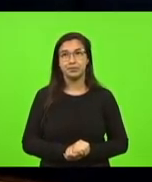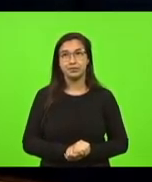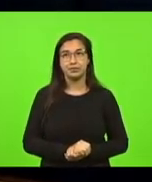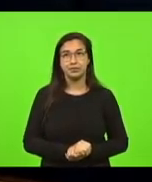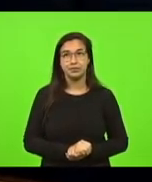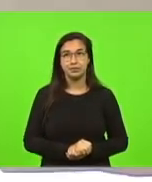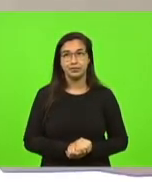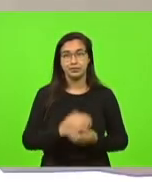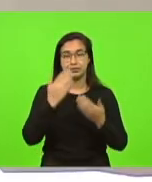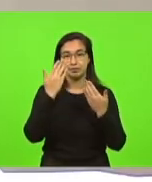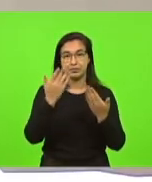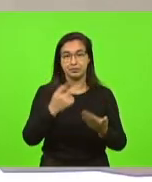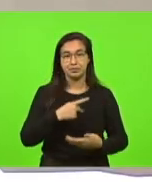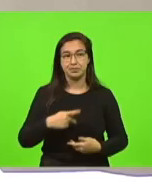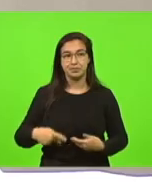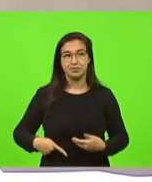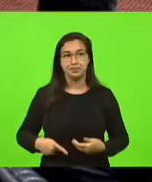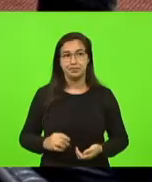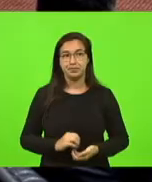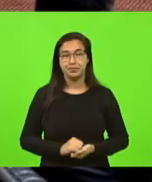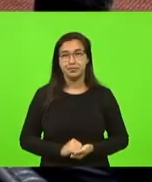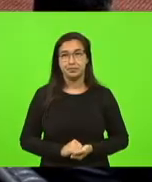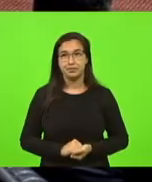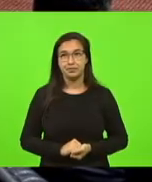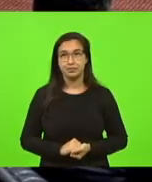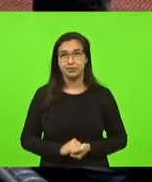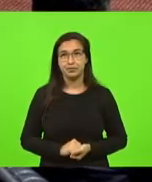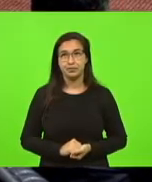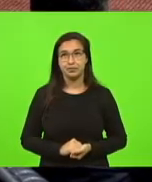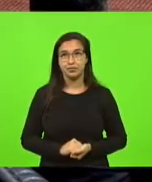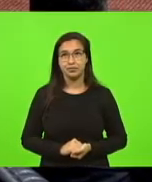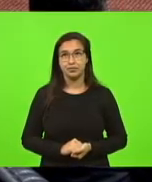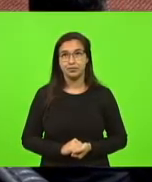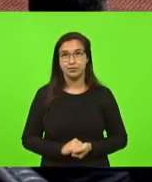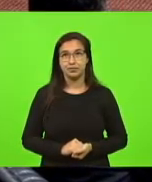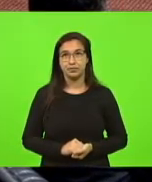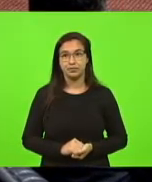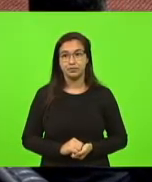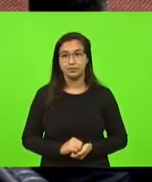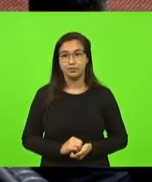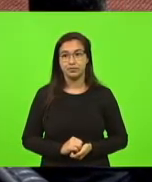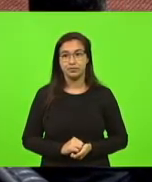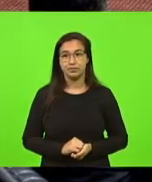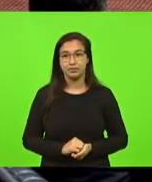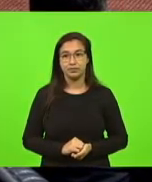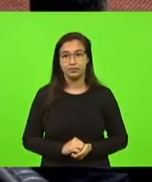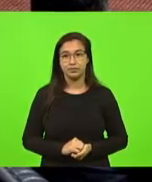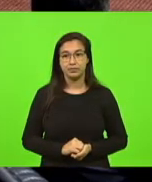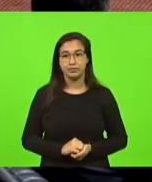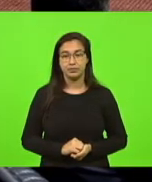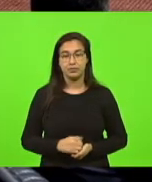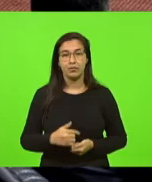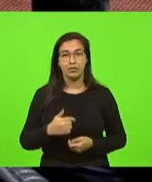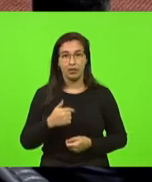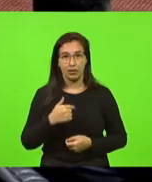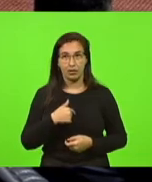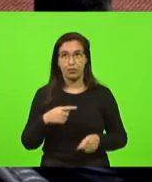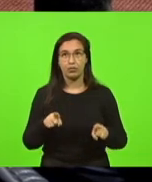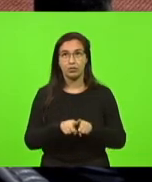Obrigado, senhor presidente. Senhor presidente. A palavra, deputado Kennedy Nunes. Eu sigo a mesma posição dos